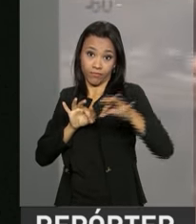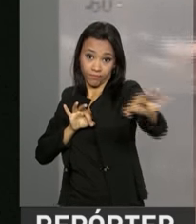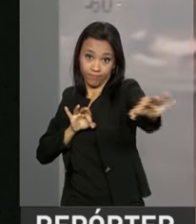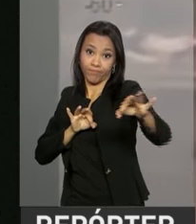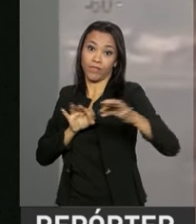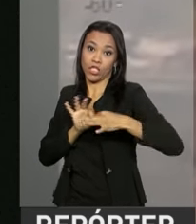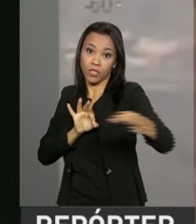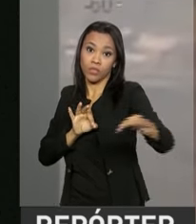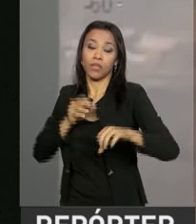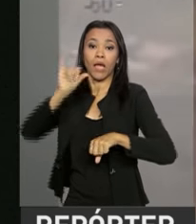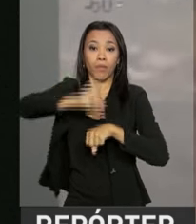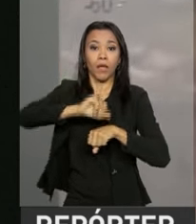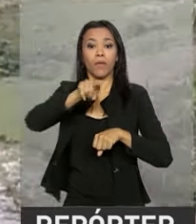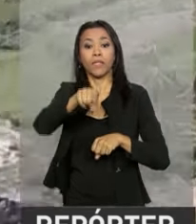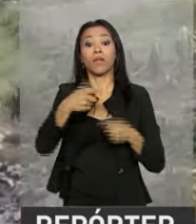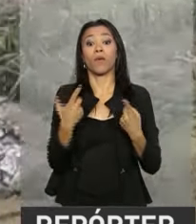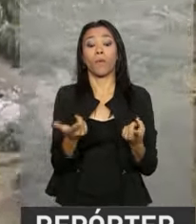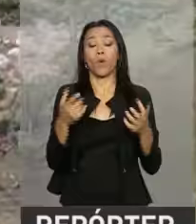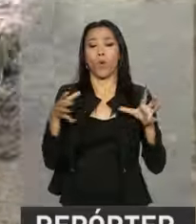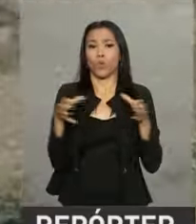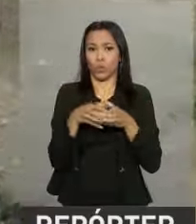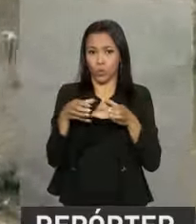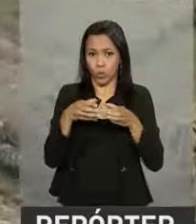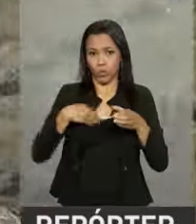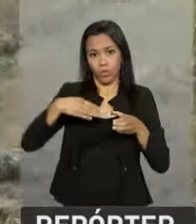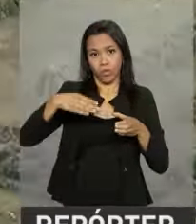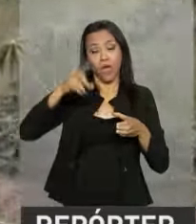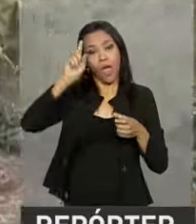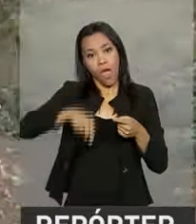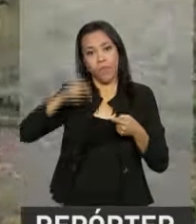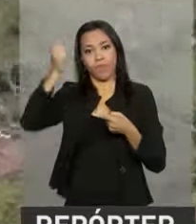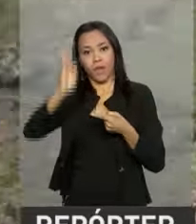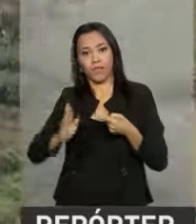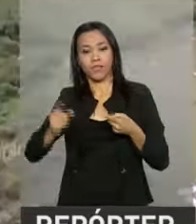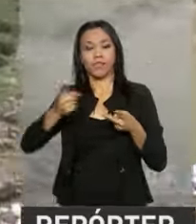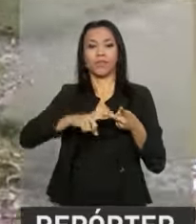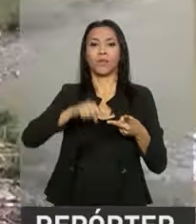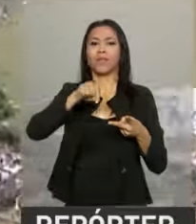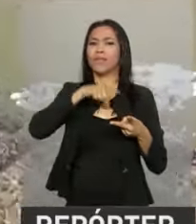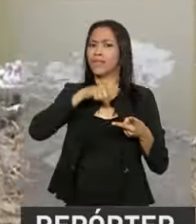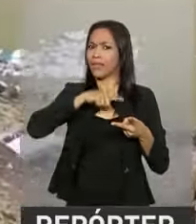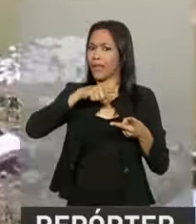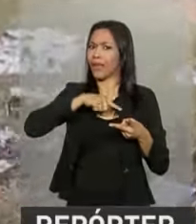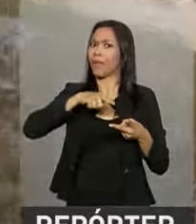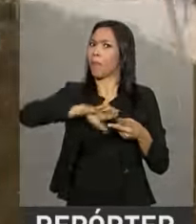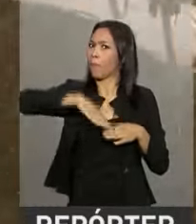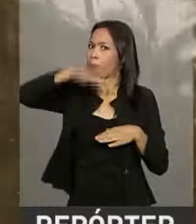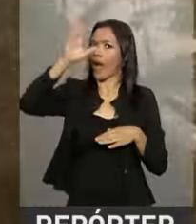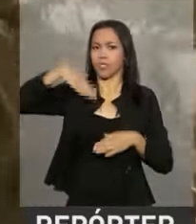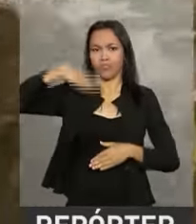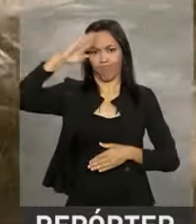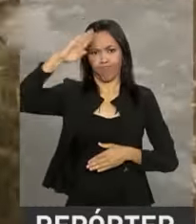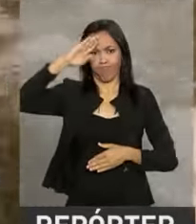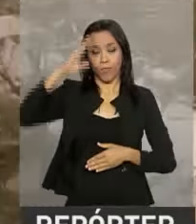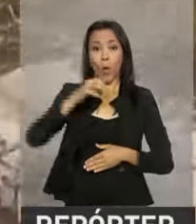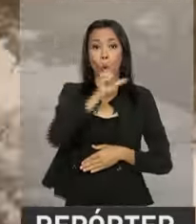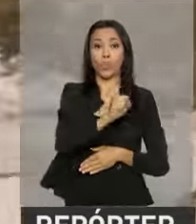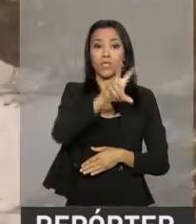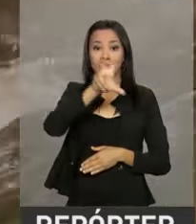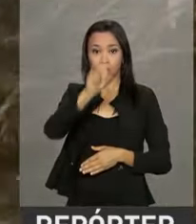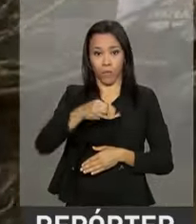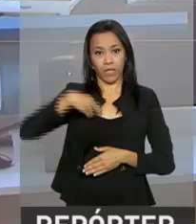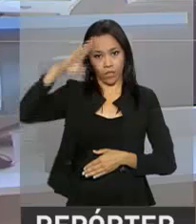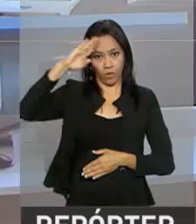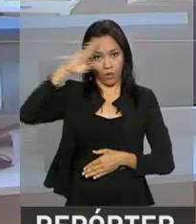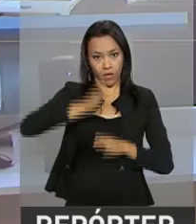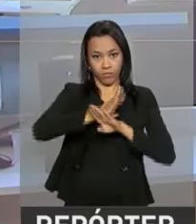atualmente. A operação internacional é liderada pelo Brasil e tem o maior contingente de tropas com 850